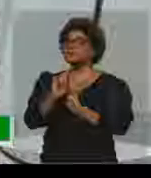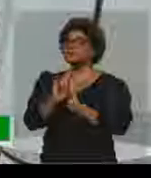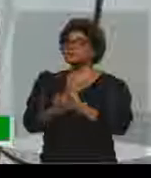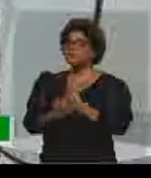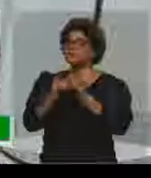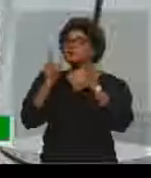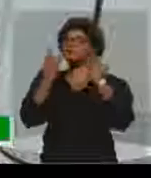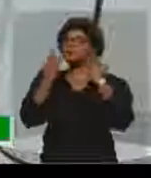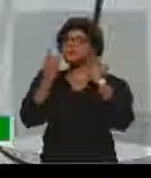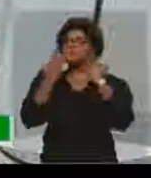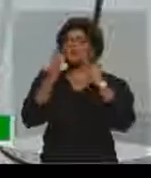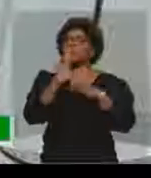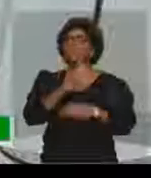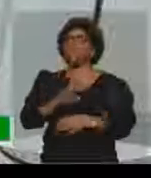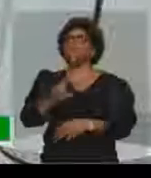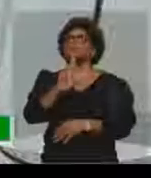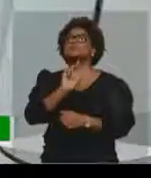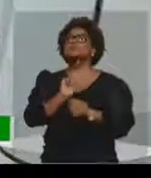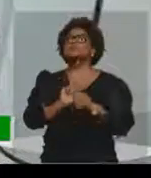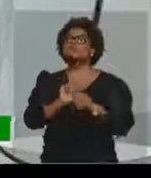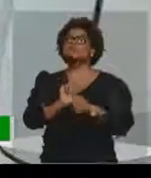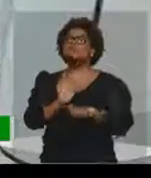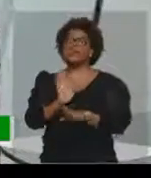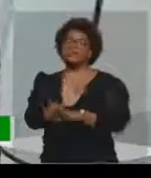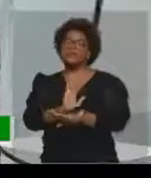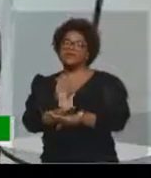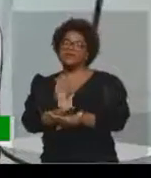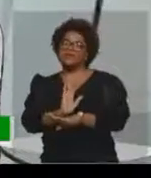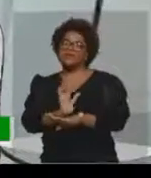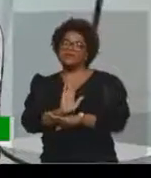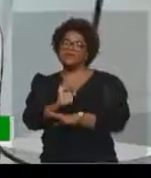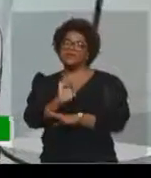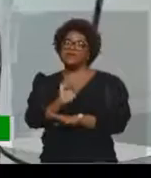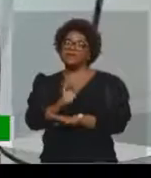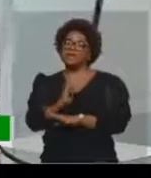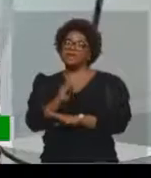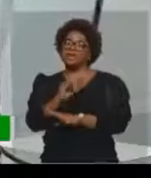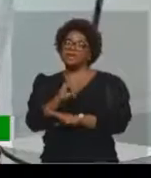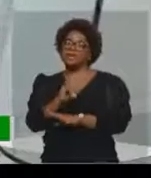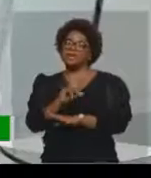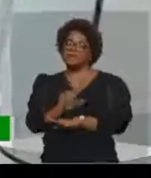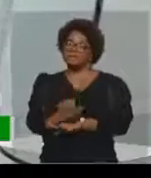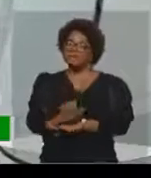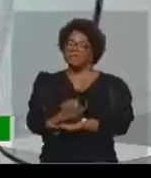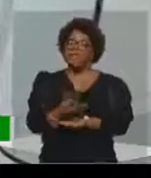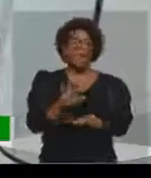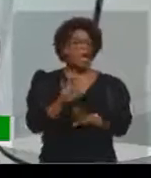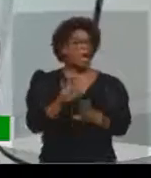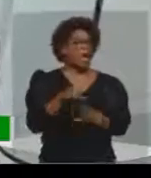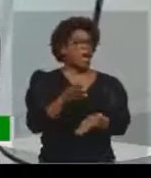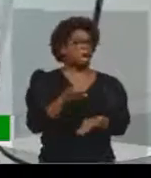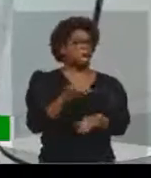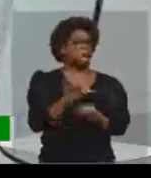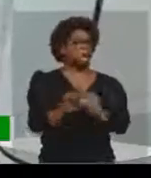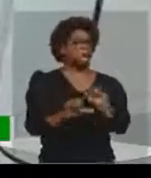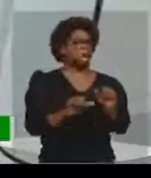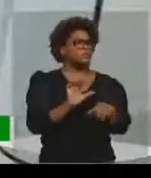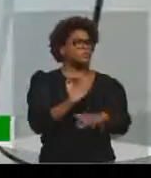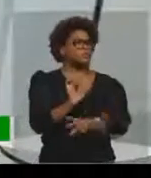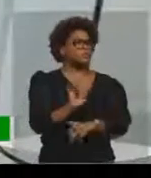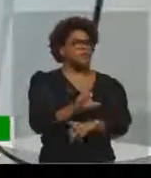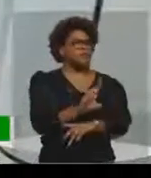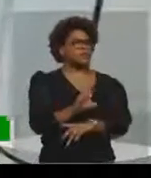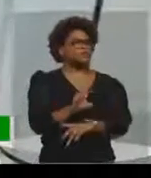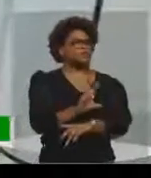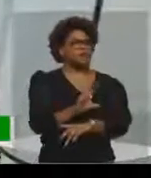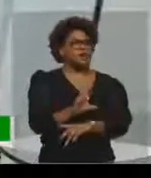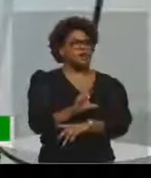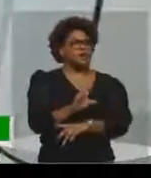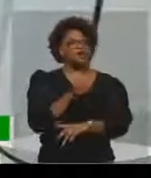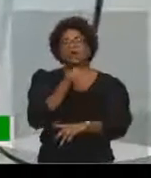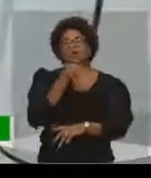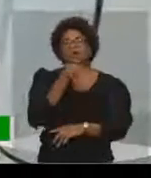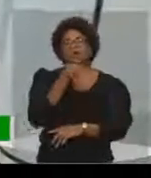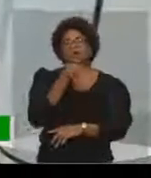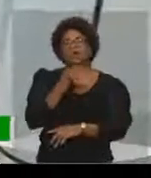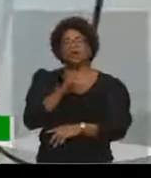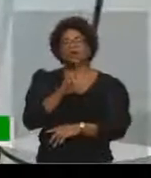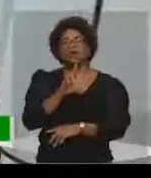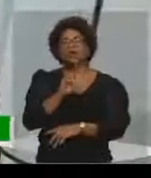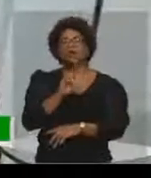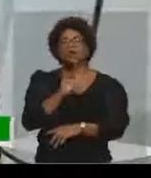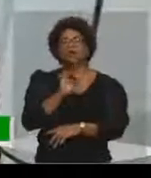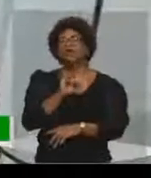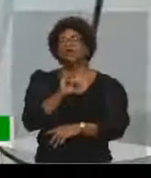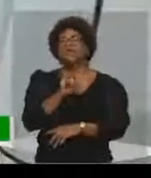A gente às vezes muda um pouquinho o nome, que vai chamar de roteiro, né? O roteiro da novela, o roteiro do filme, mas